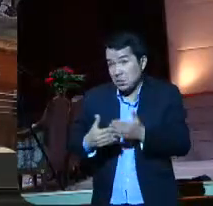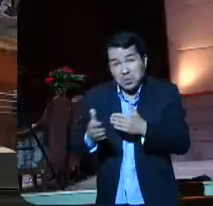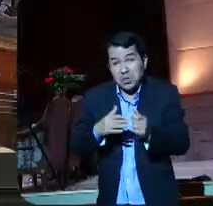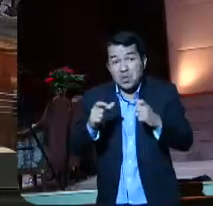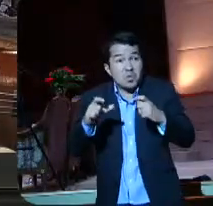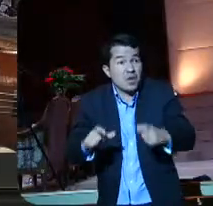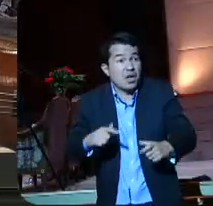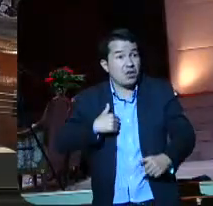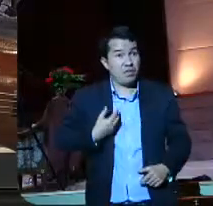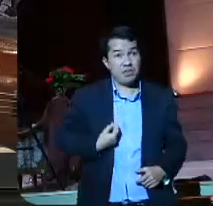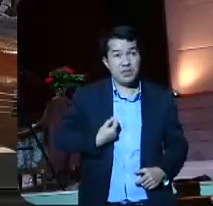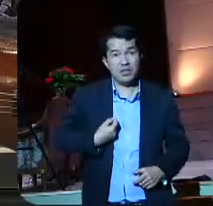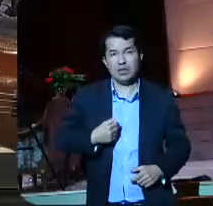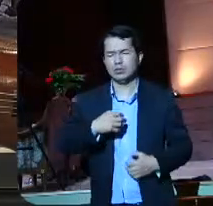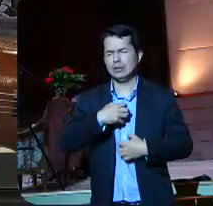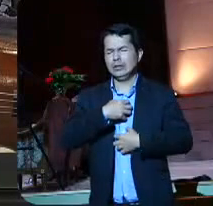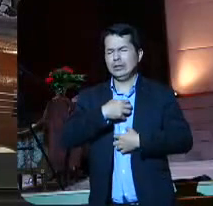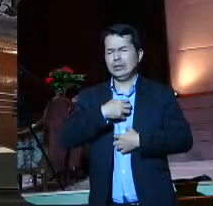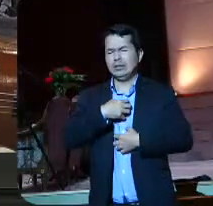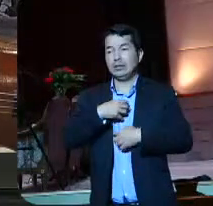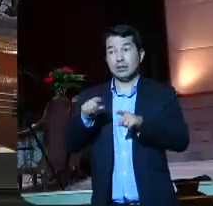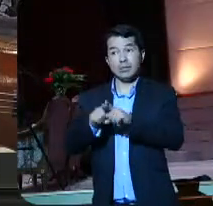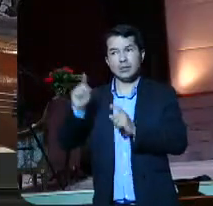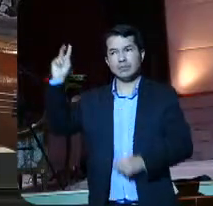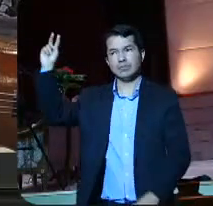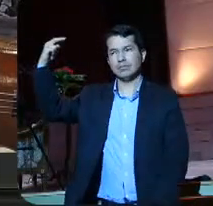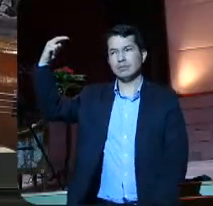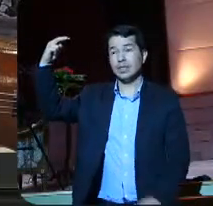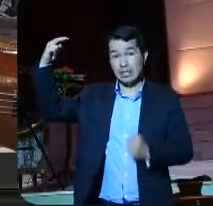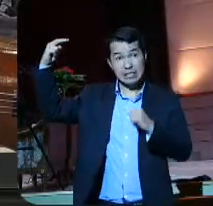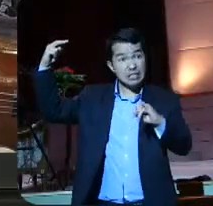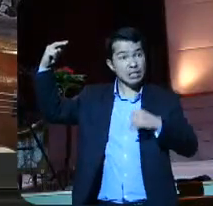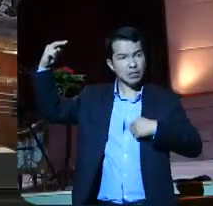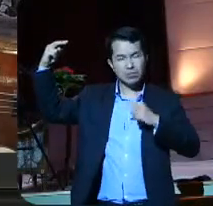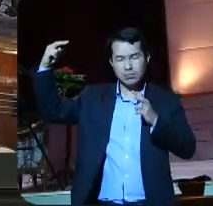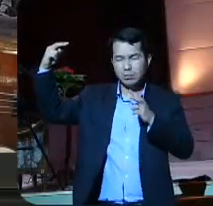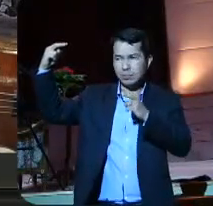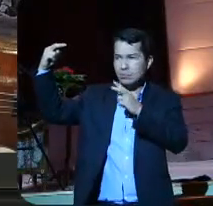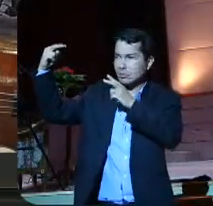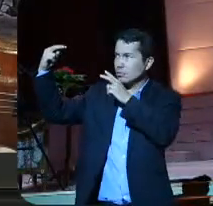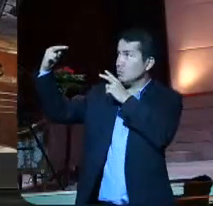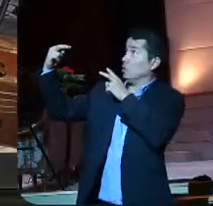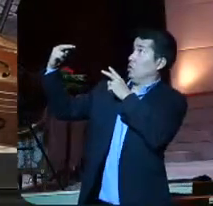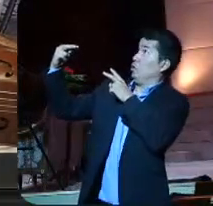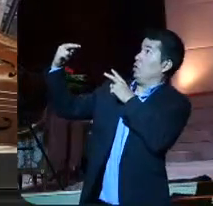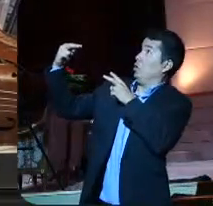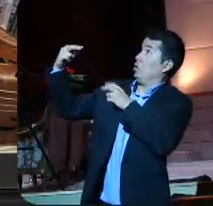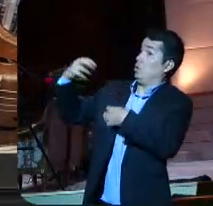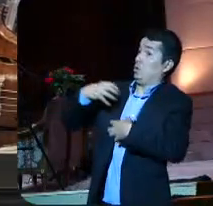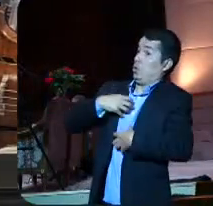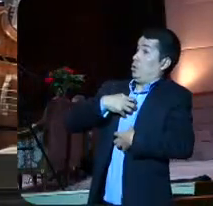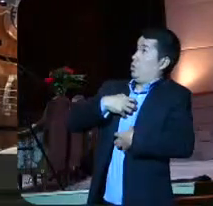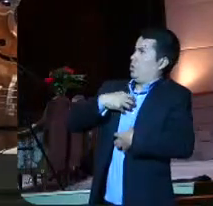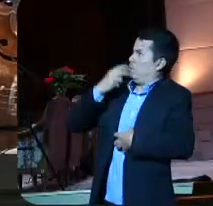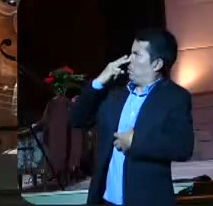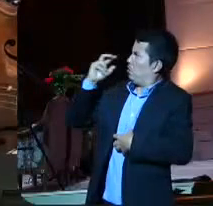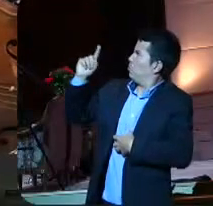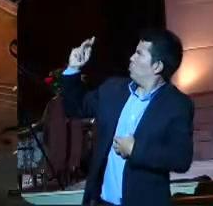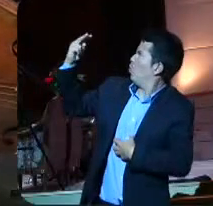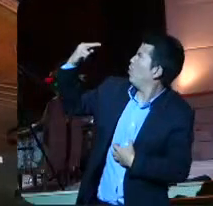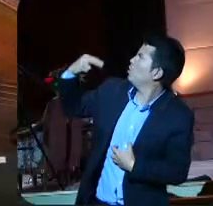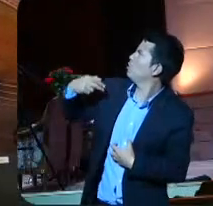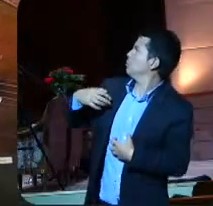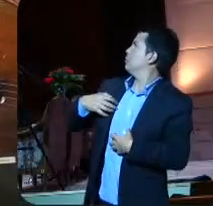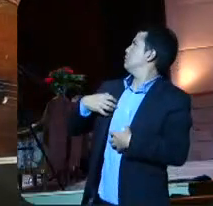gente. Eu acho incrível isso, como as manifestações da graça de